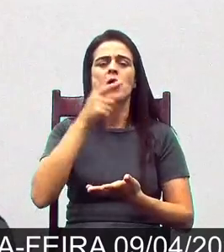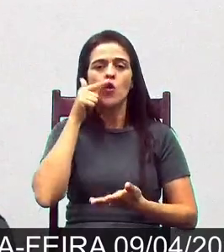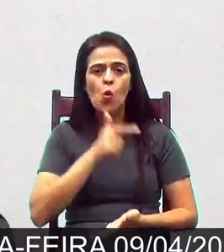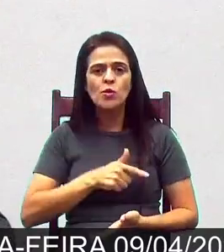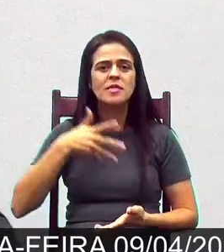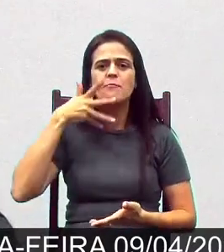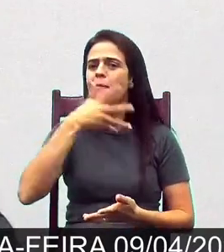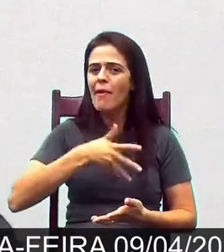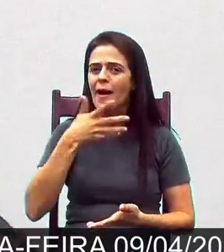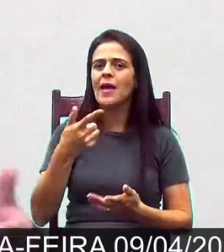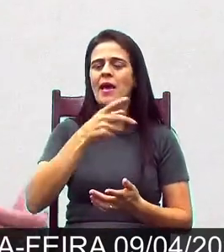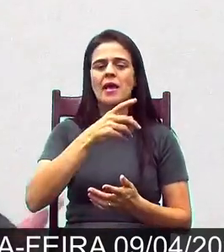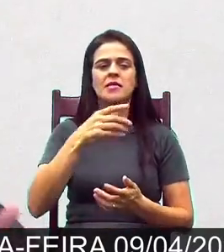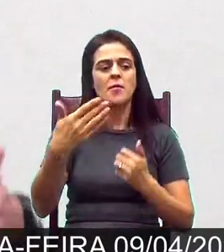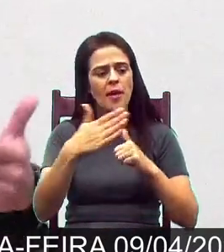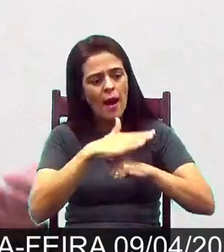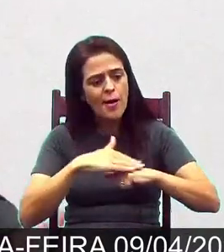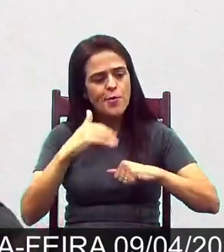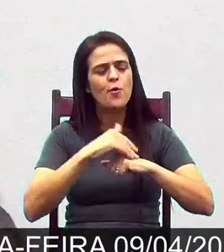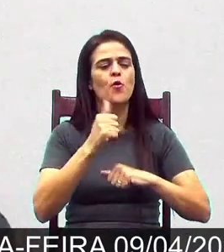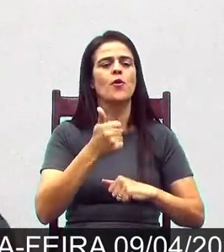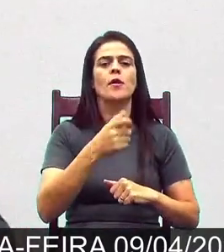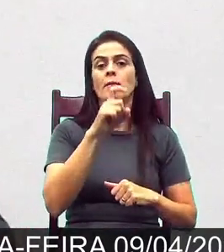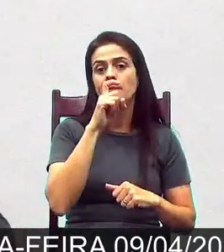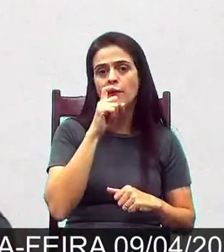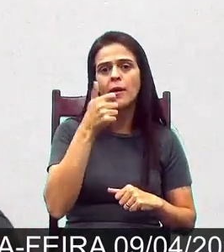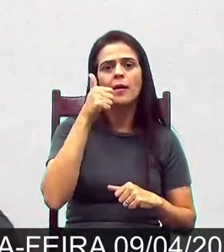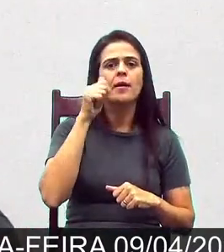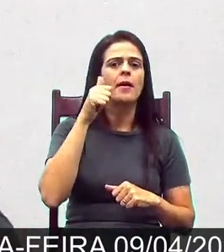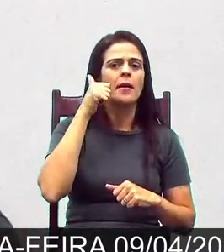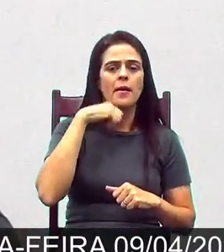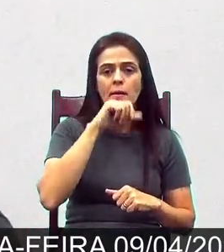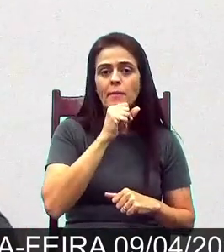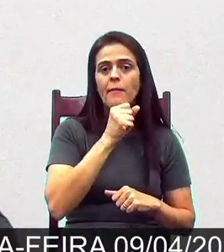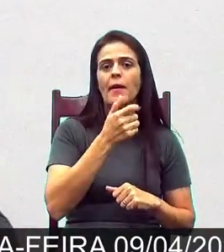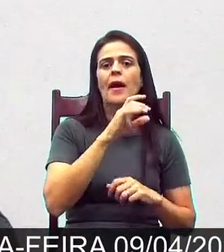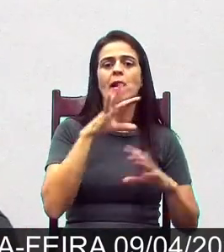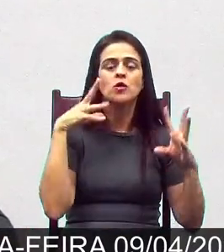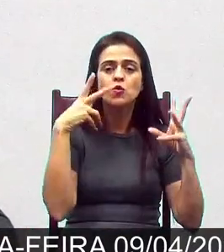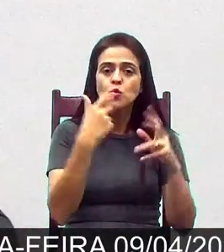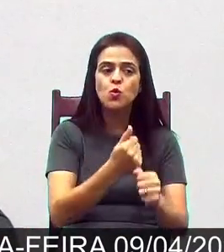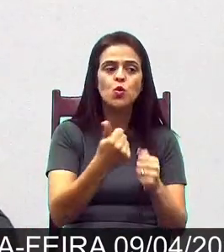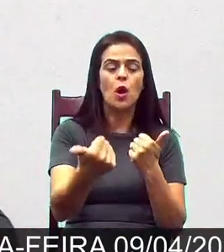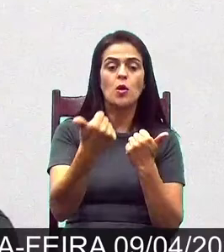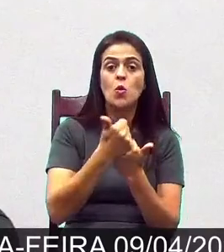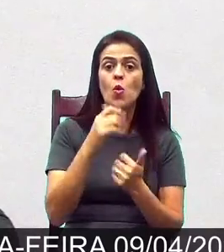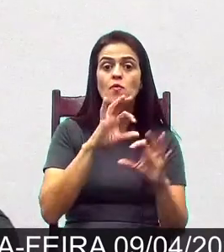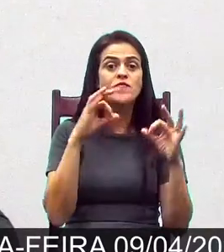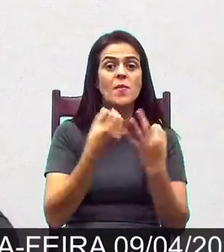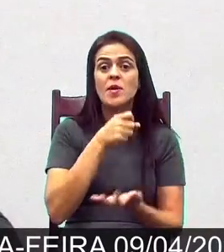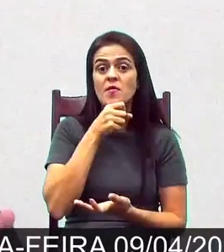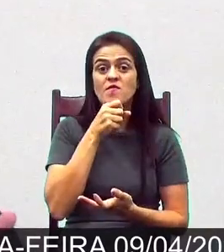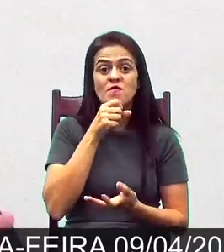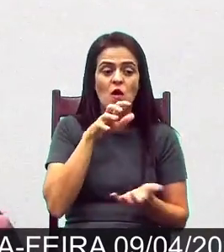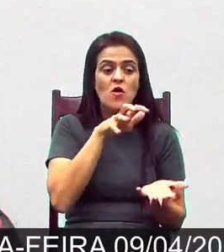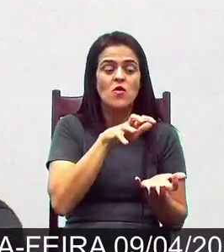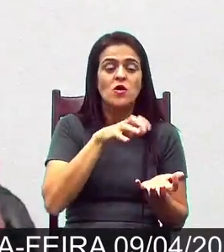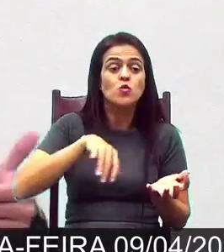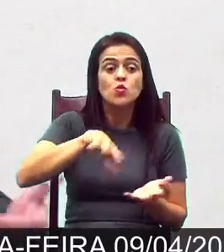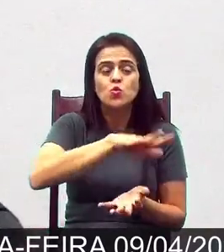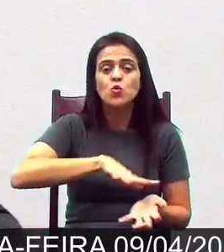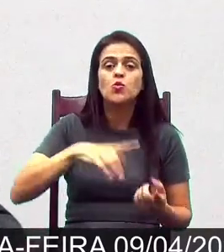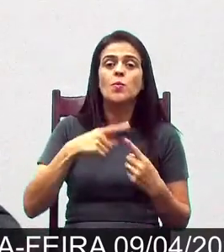as pessoas, os pais, as mães, os avós que passam por essa situação e que a gente possa dar a eles a sensação